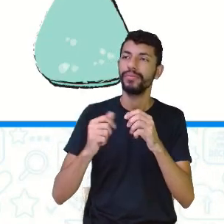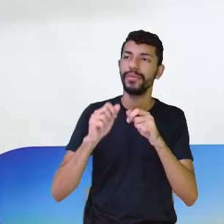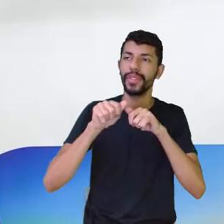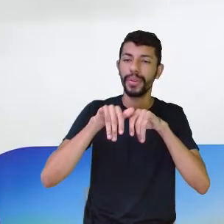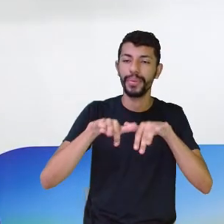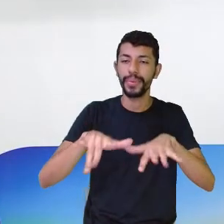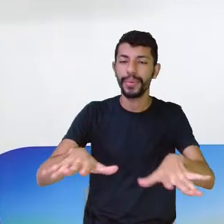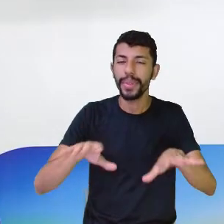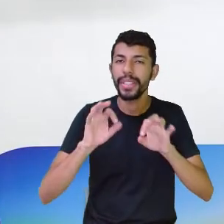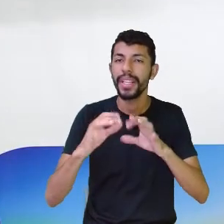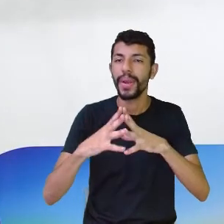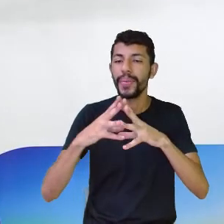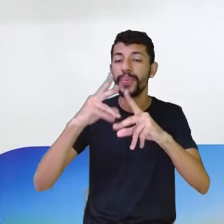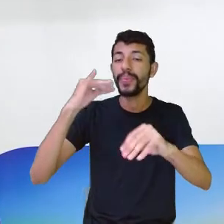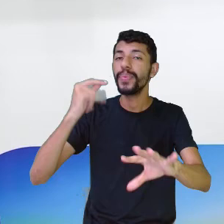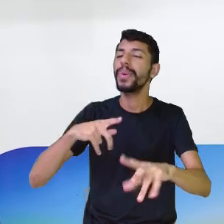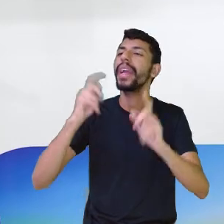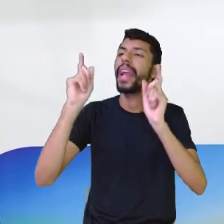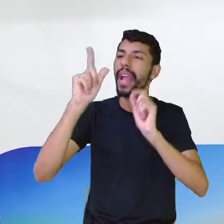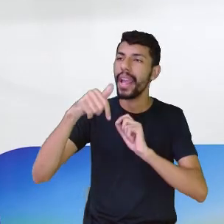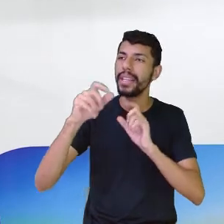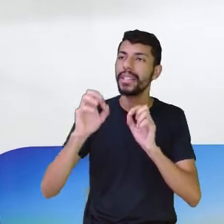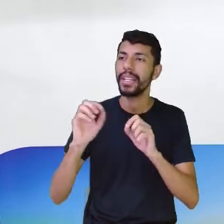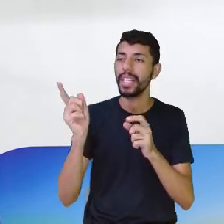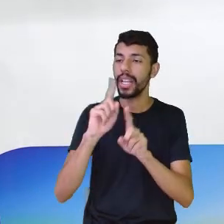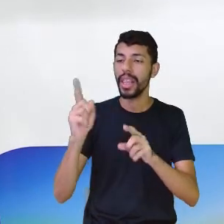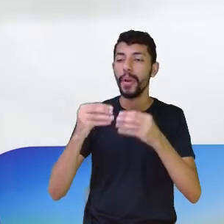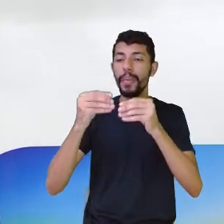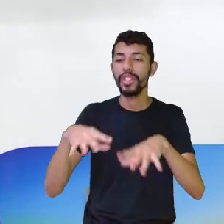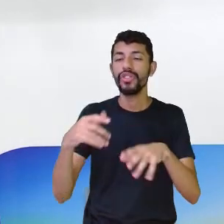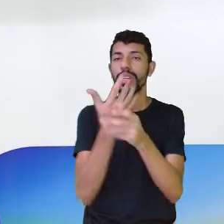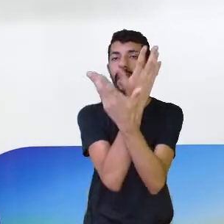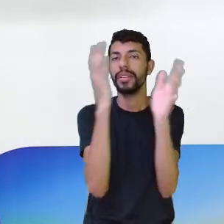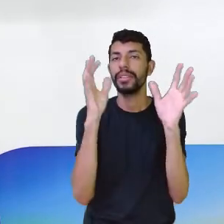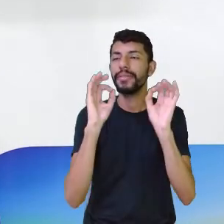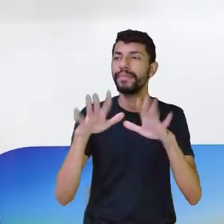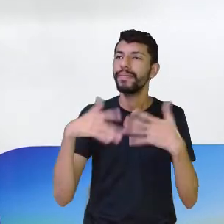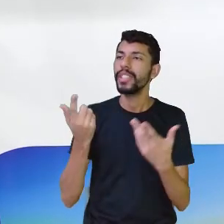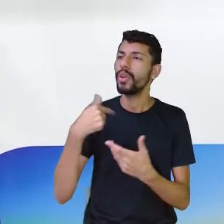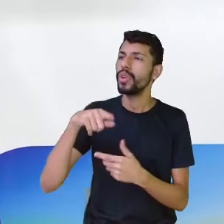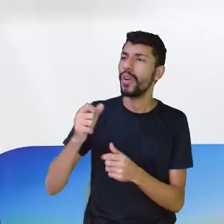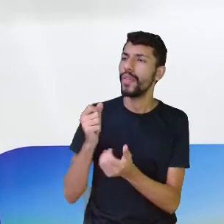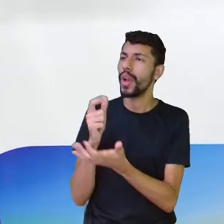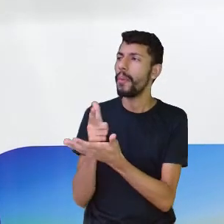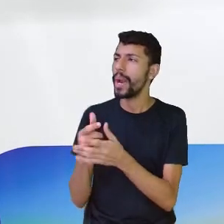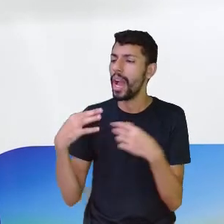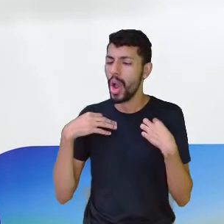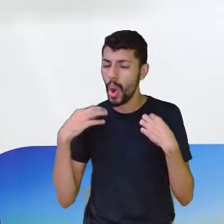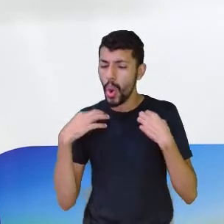são biodegradáveis, por exemplo, aqueles que não agridem o meio ambiente. Então, quando a gente vai comprar uma roupa, quando